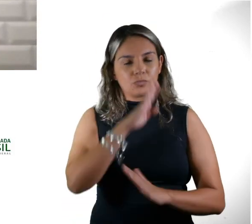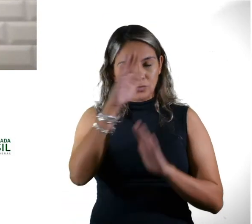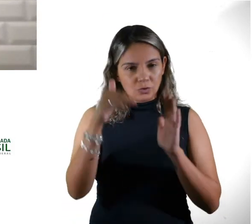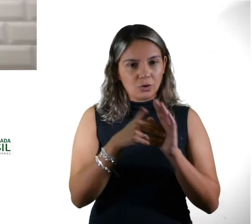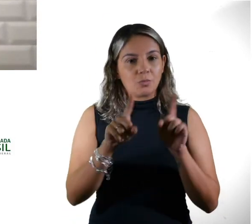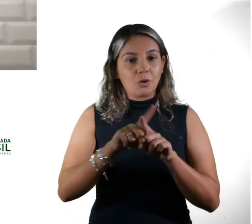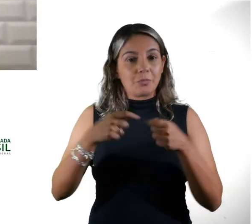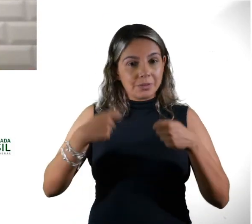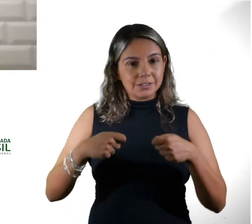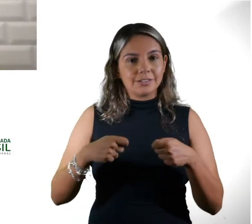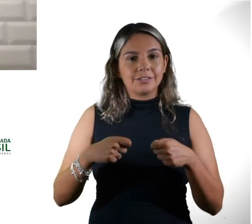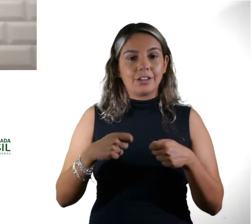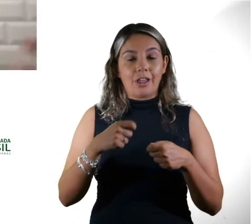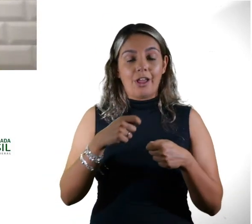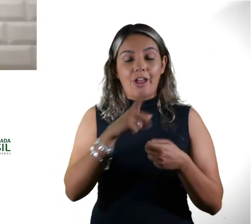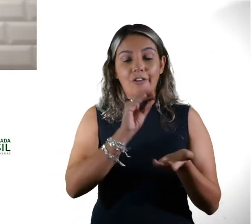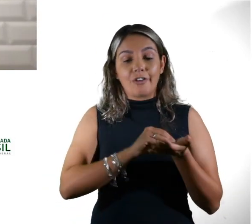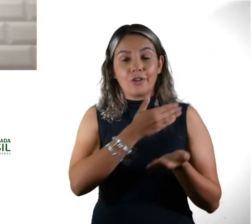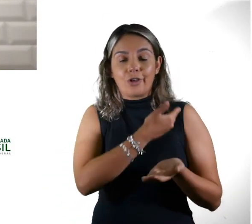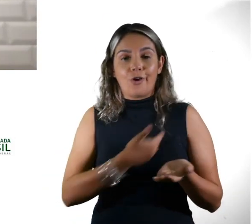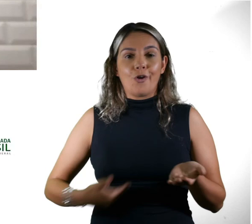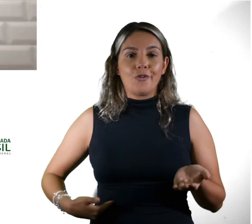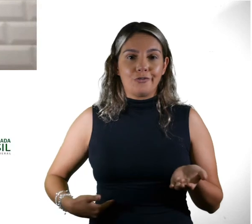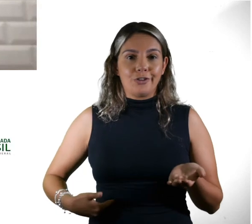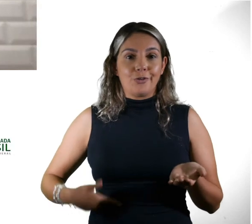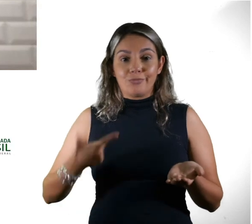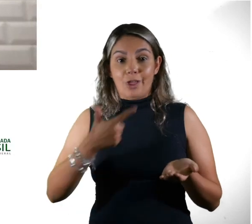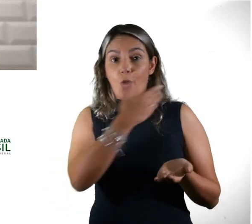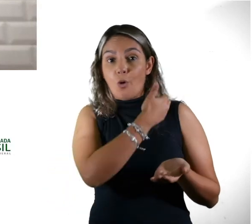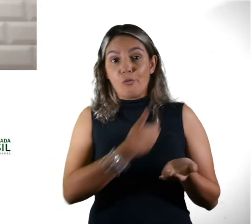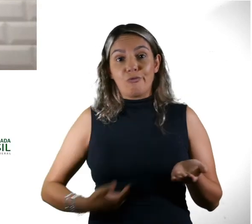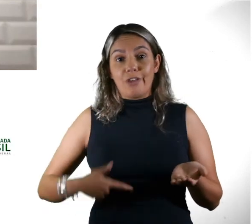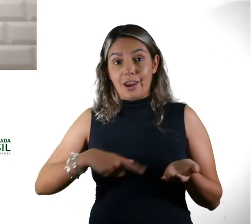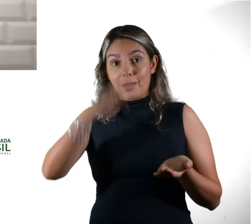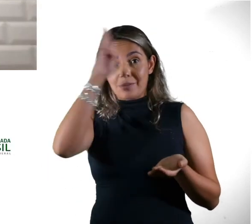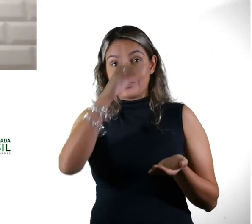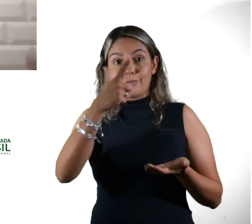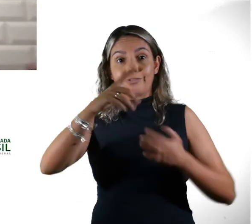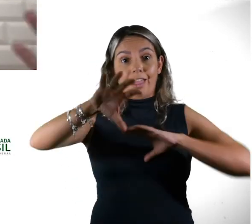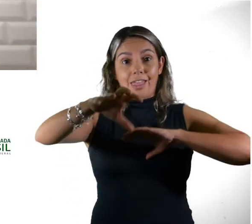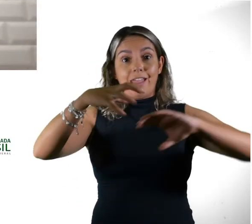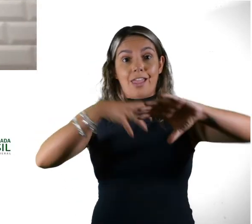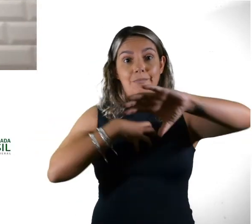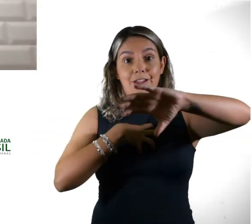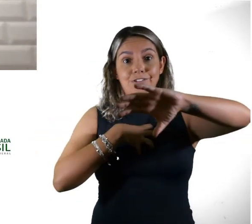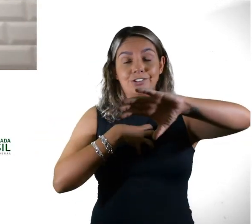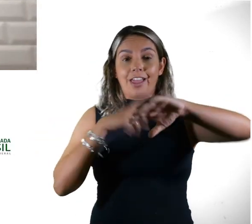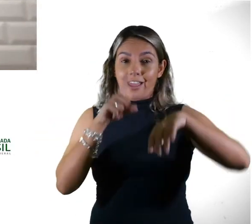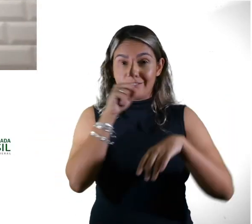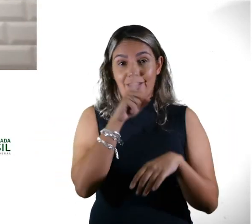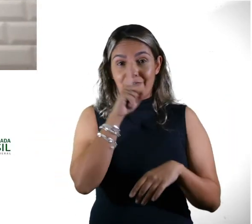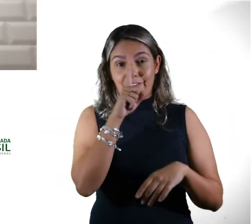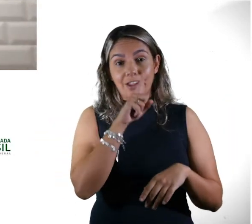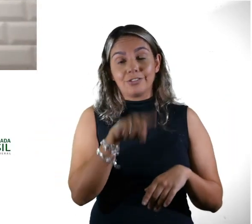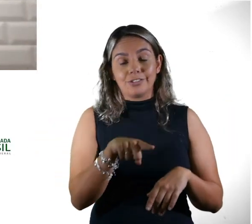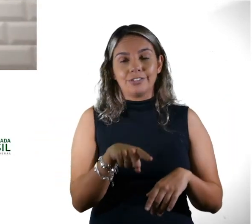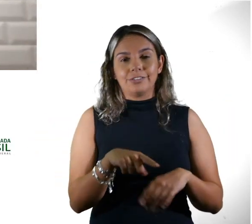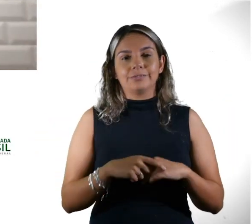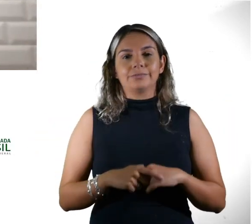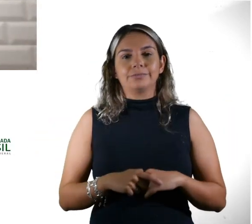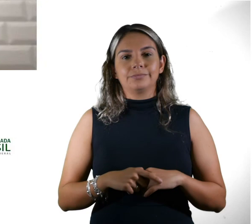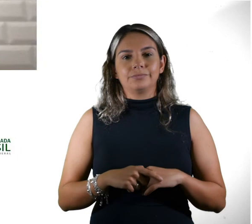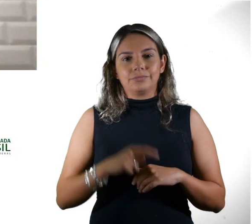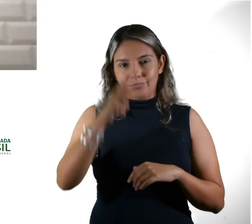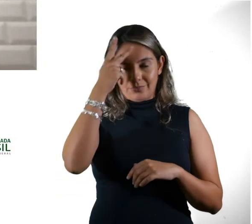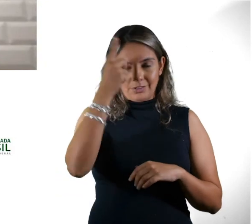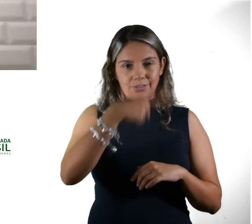sobretudo, porque está a ser governado por pessoas sem empatia. Não é? Esse é o principal, talvez o grande defeito, a grande lacuna destas